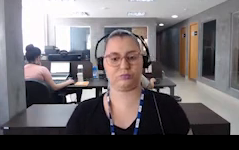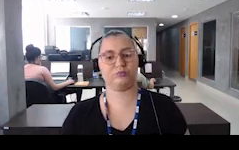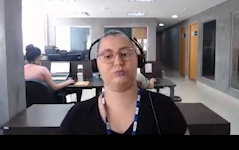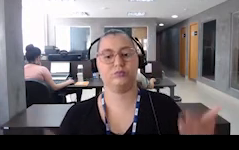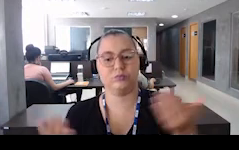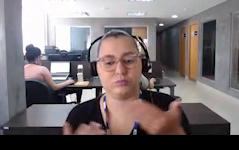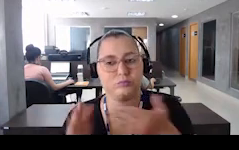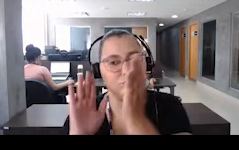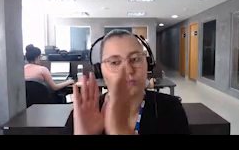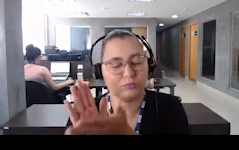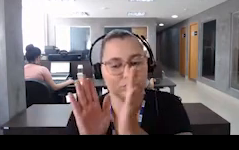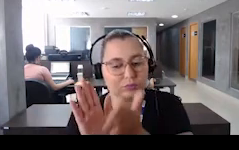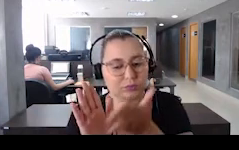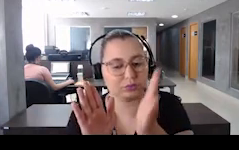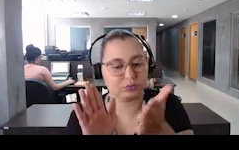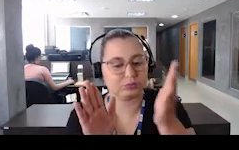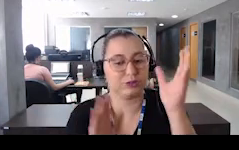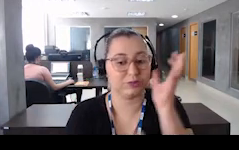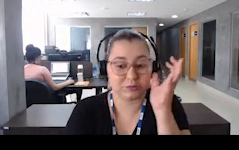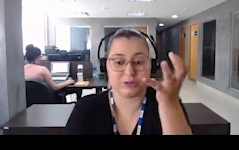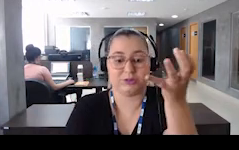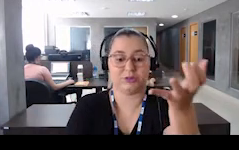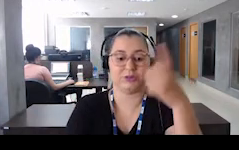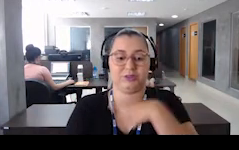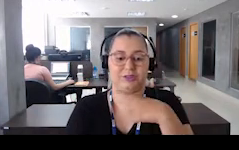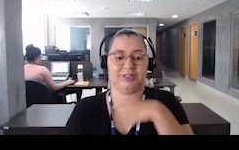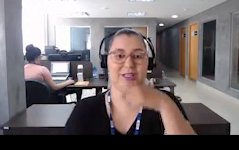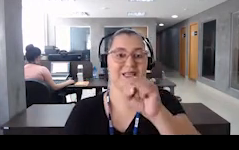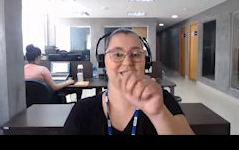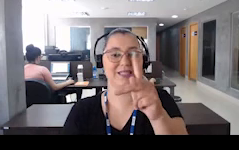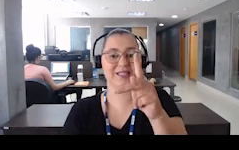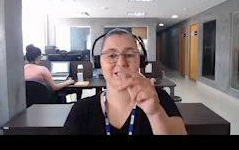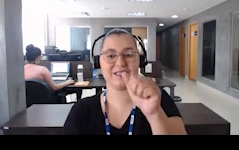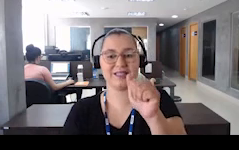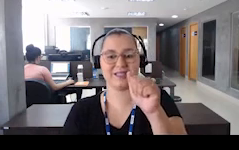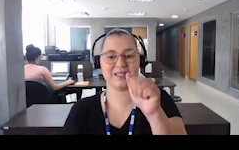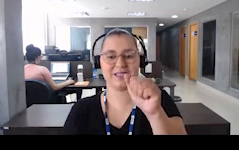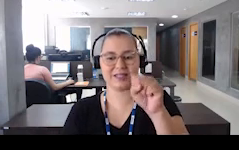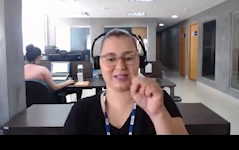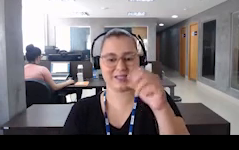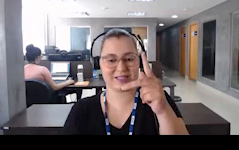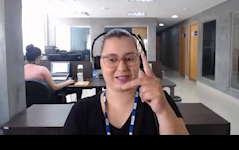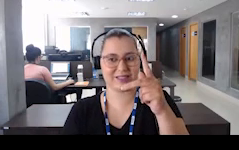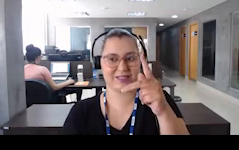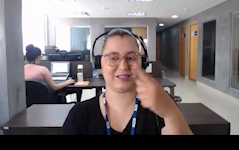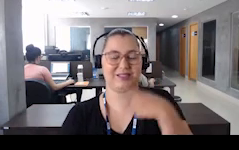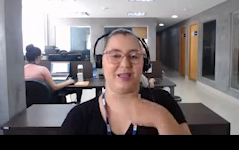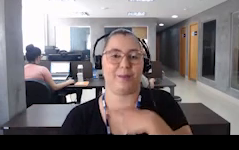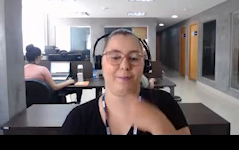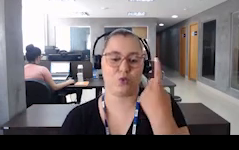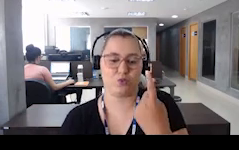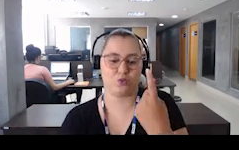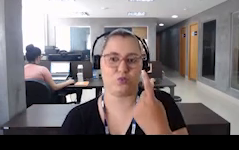Então, aqui, ó, essa aqui, ó, o passo a passo para resolução da SAP 1, certo? São 5 etapas, né? Por isso que